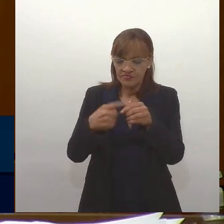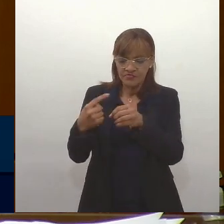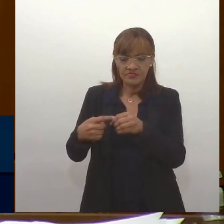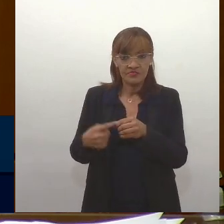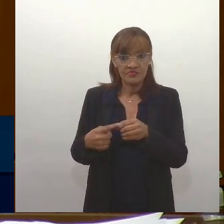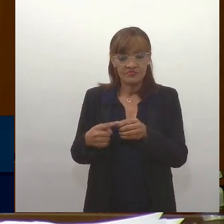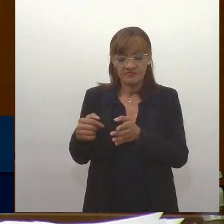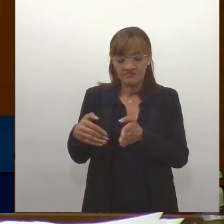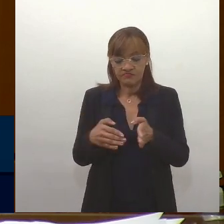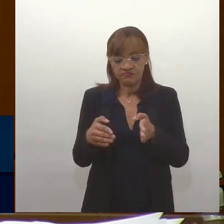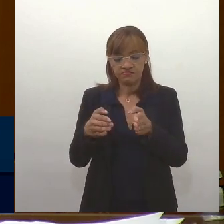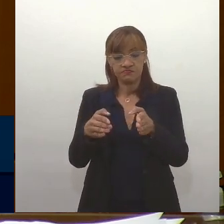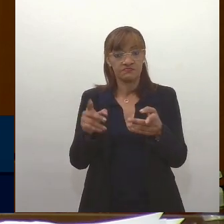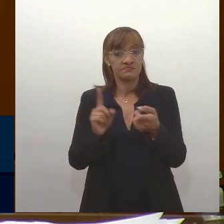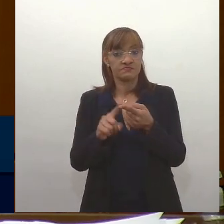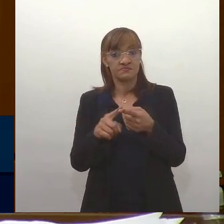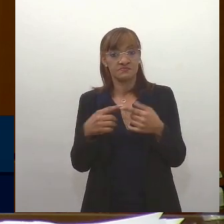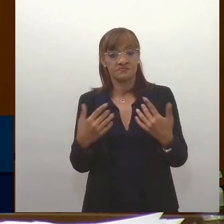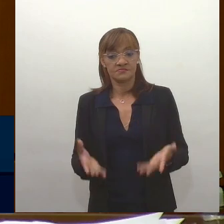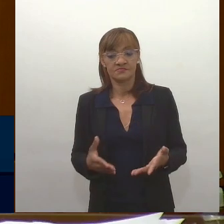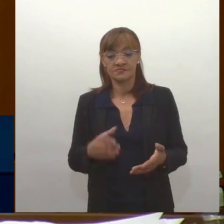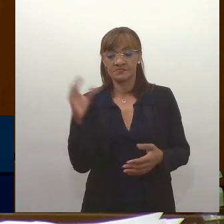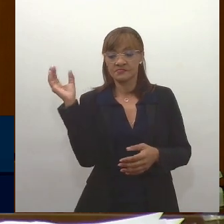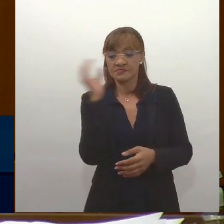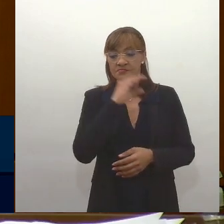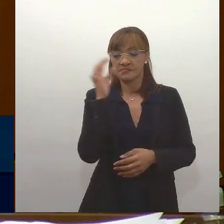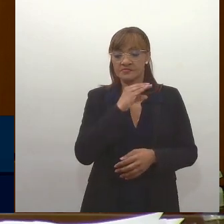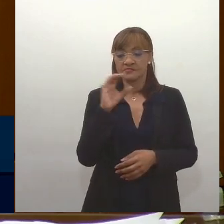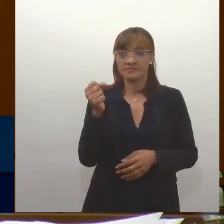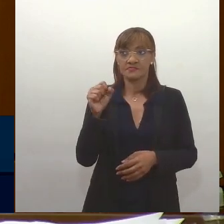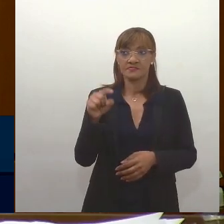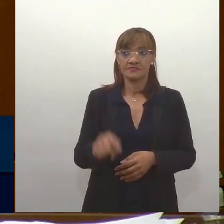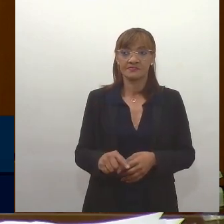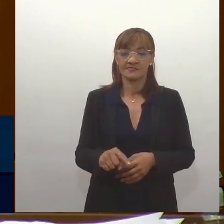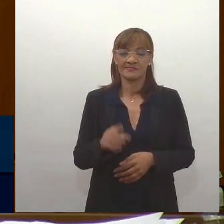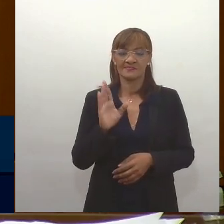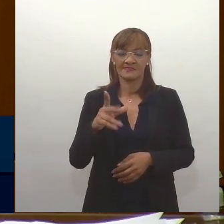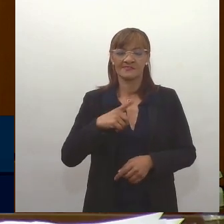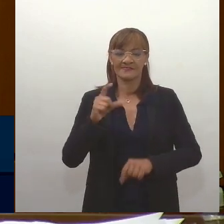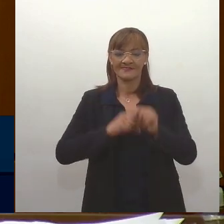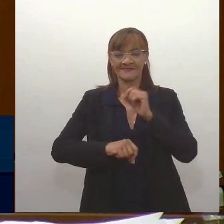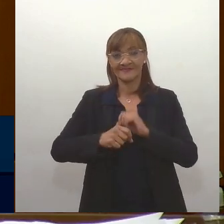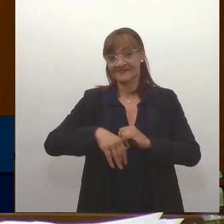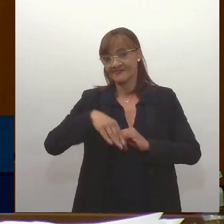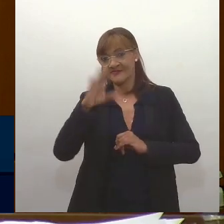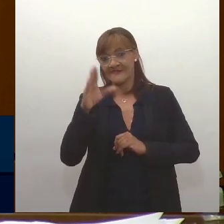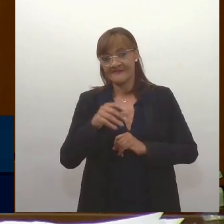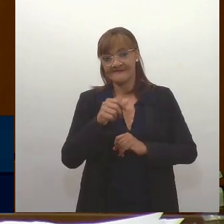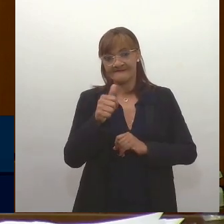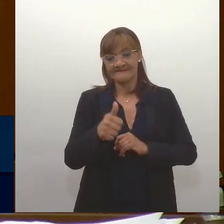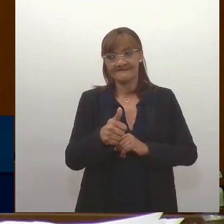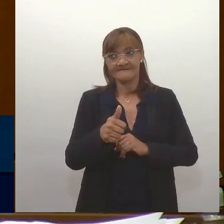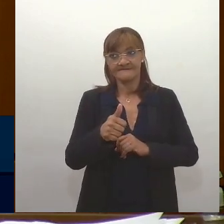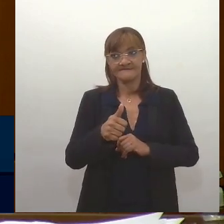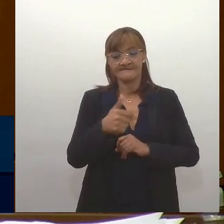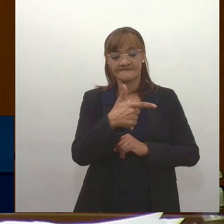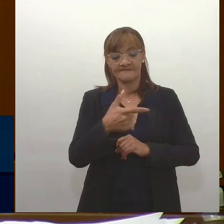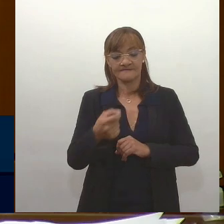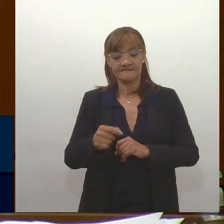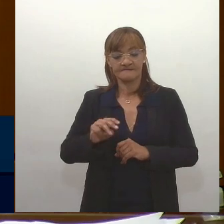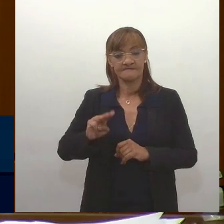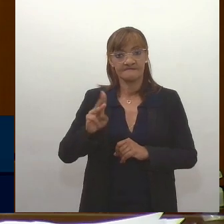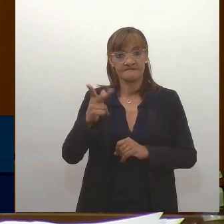acelera Sergipe serão investidos mais de R 120 milhões deais aplicado em